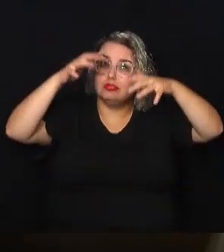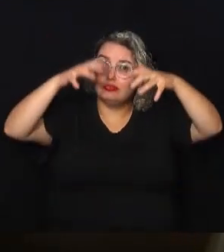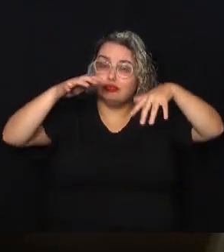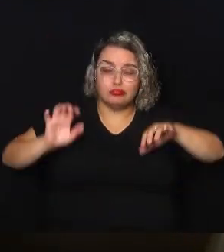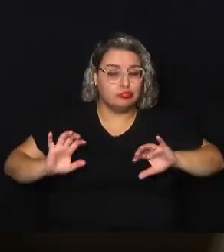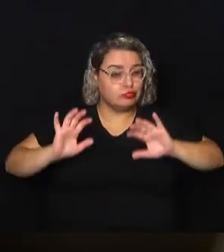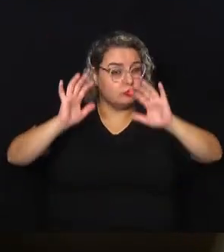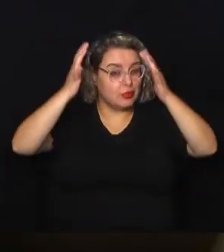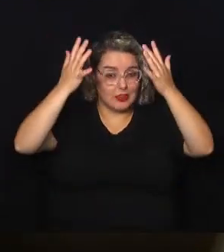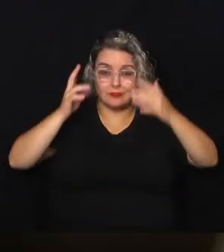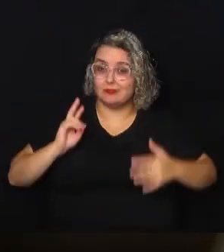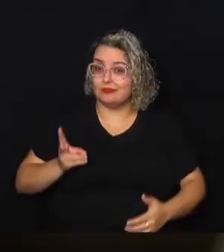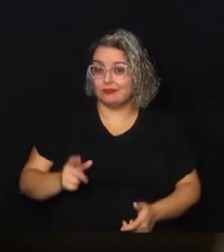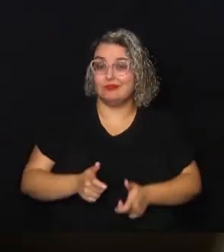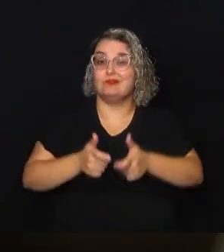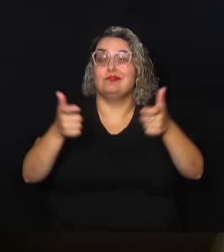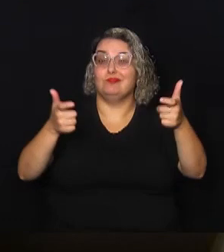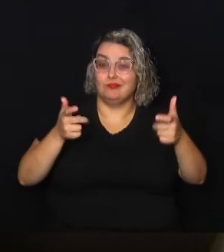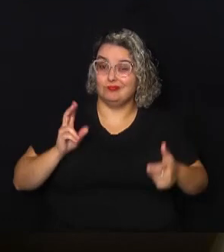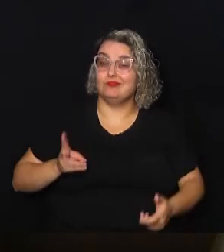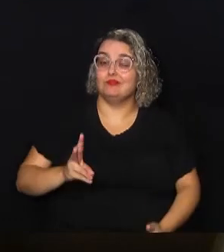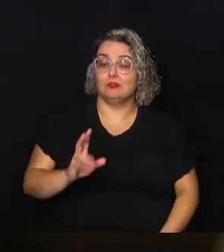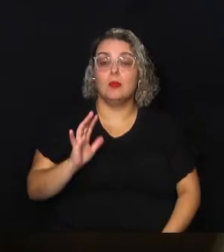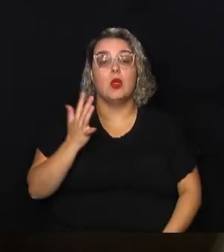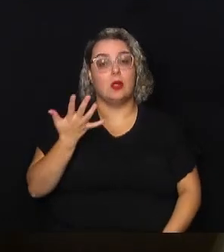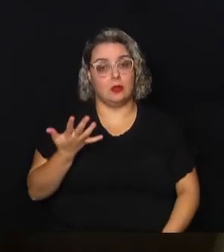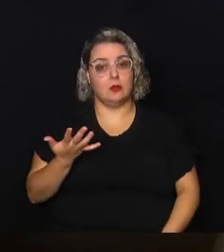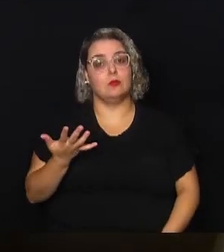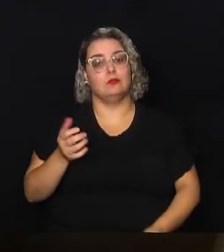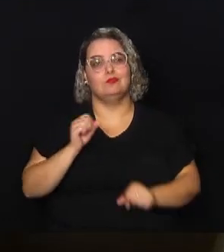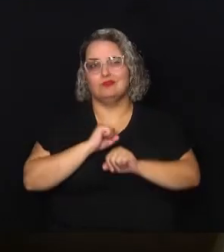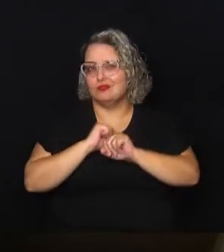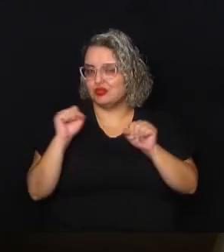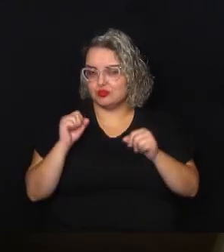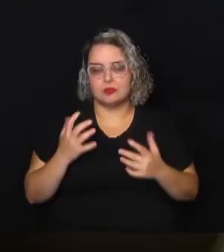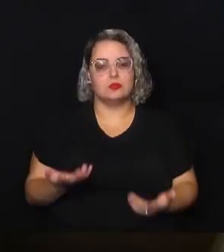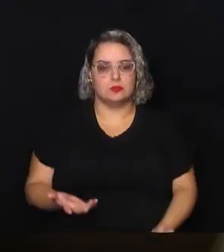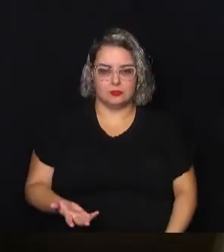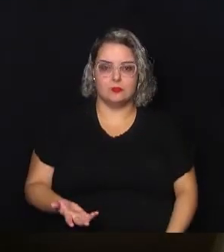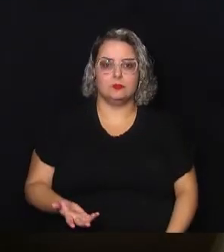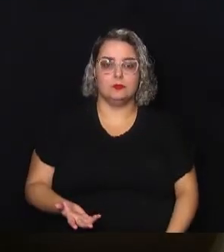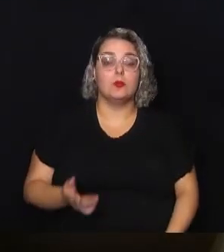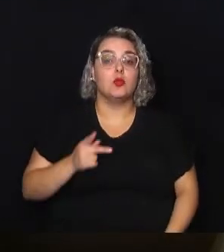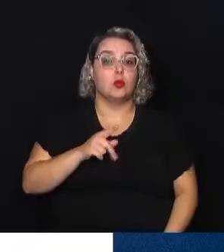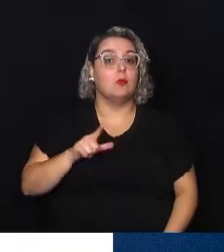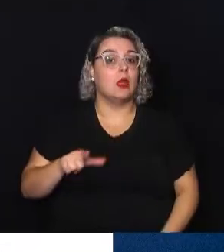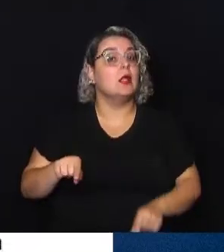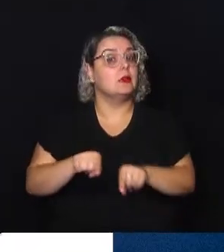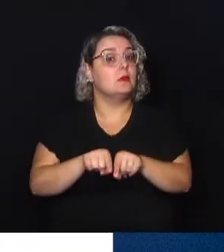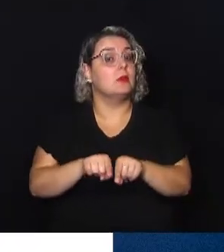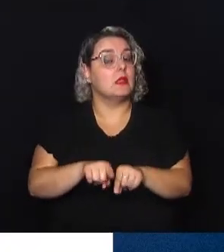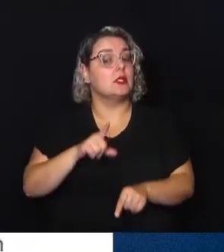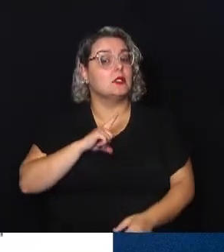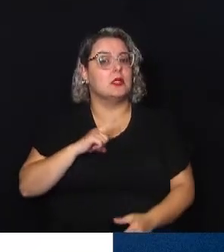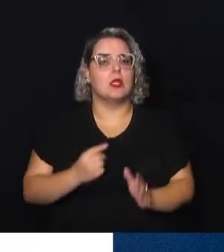eventos climáticos aí né que estão cada vez mais frequentes assim cada vez mais intensos